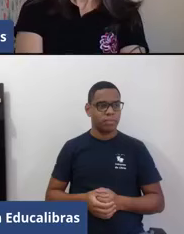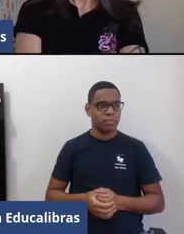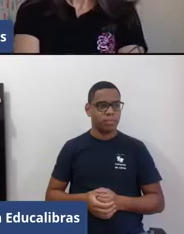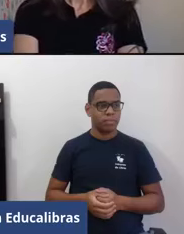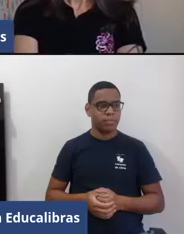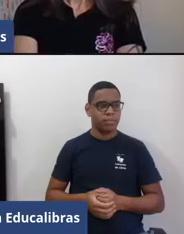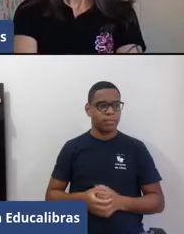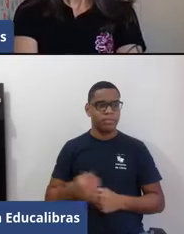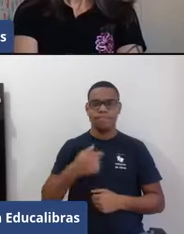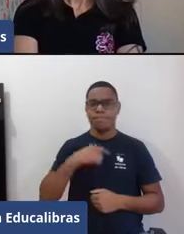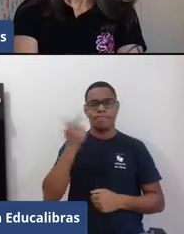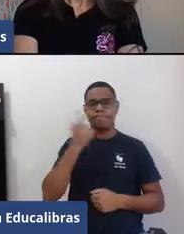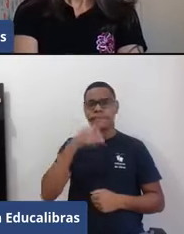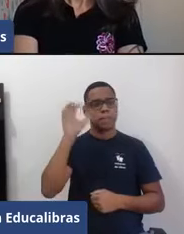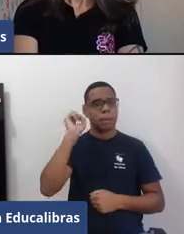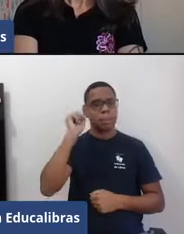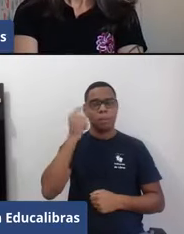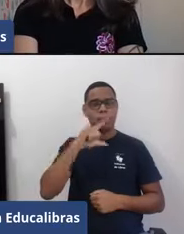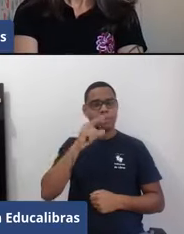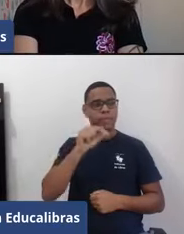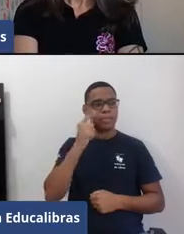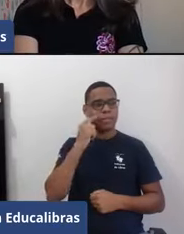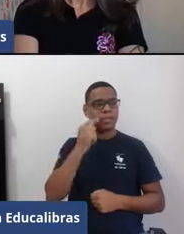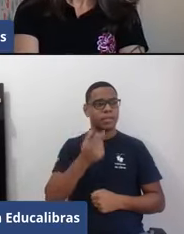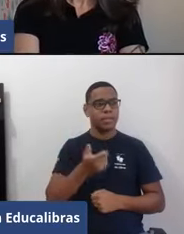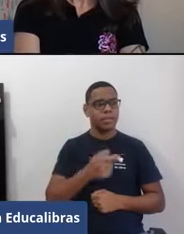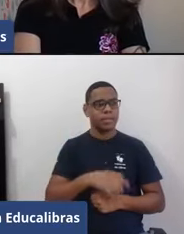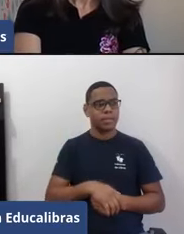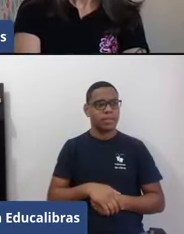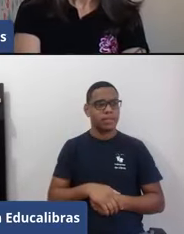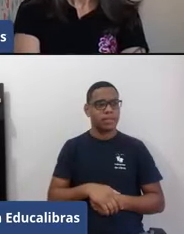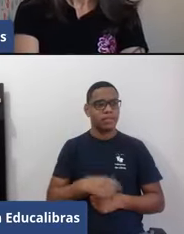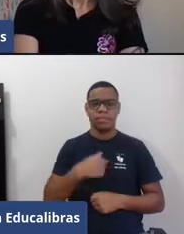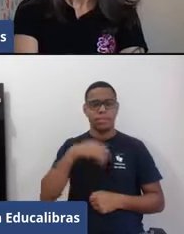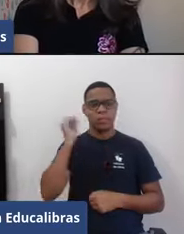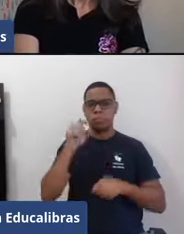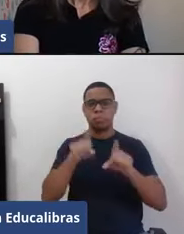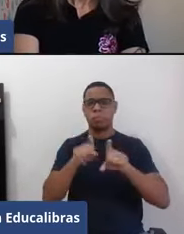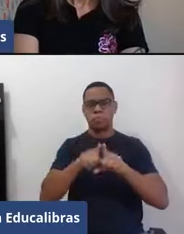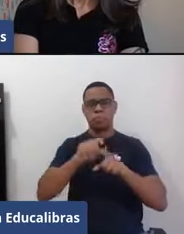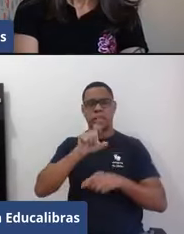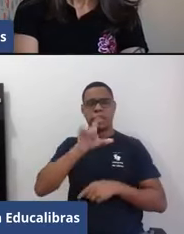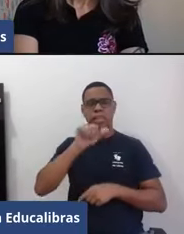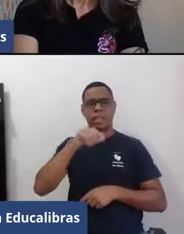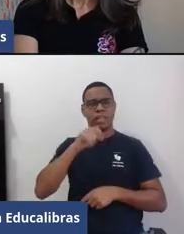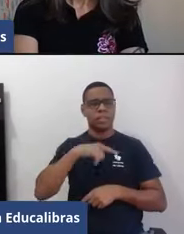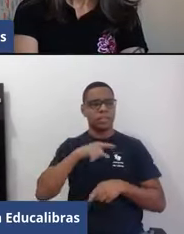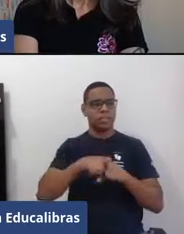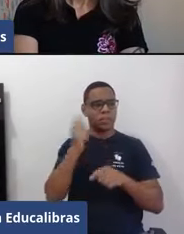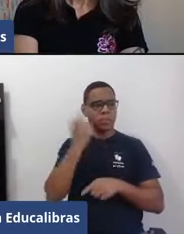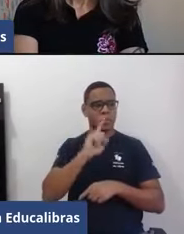Não estamos escutando. Você está escutando, Eliane? Bom, não escuto. Hã?